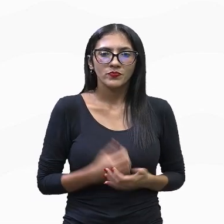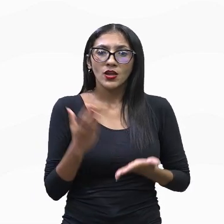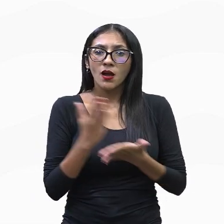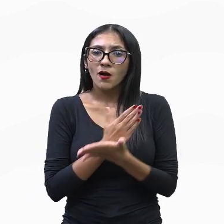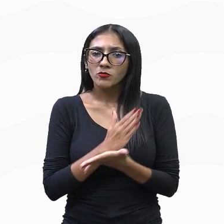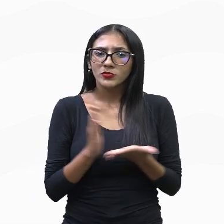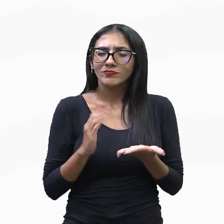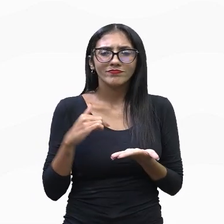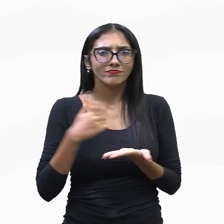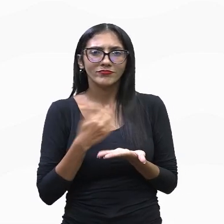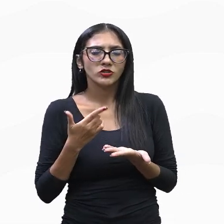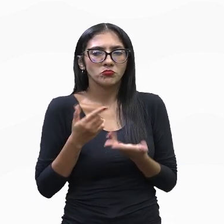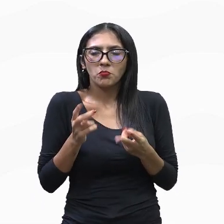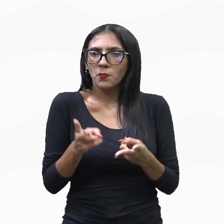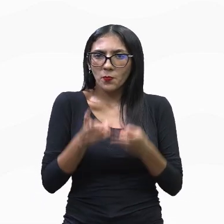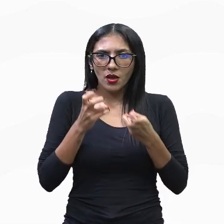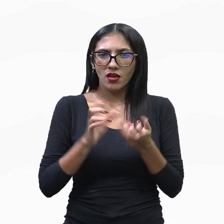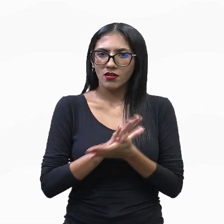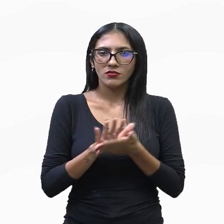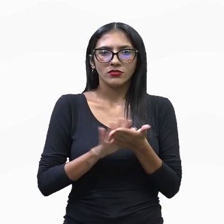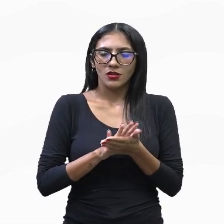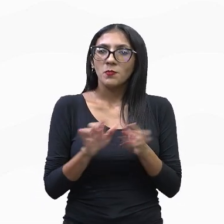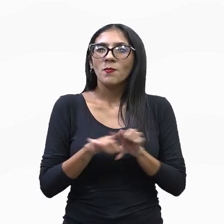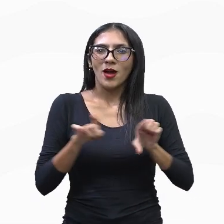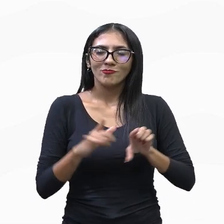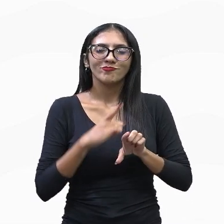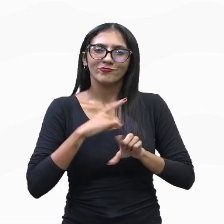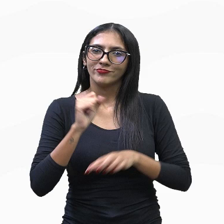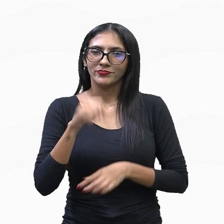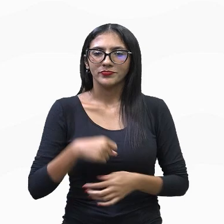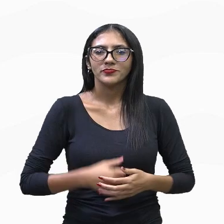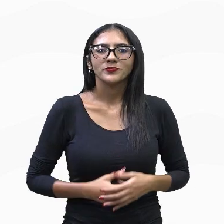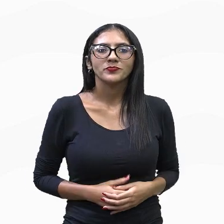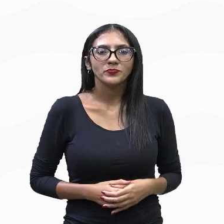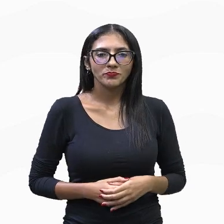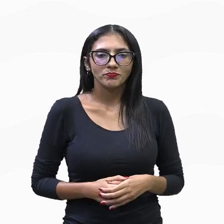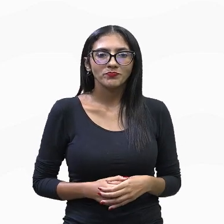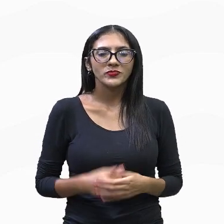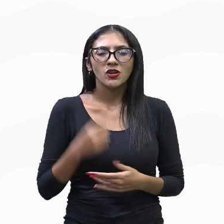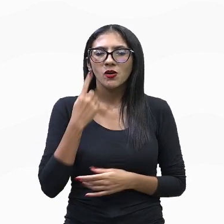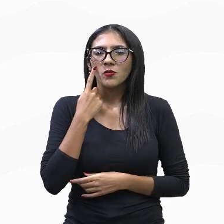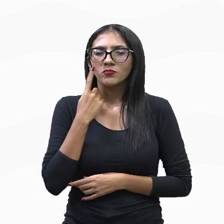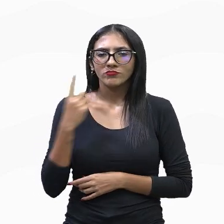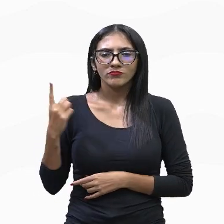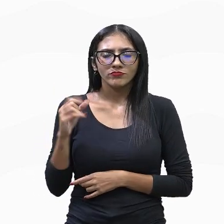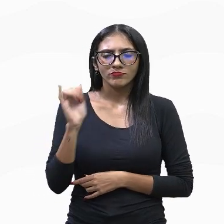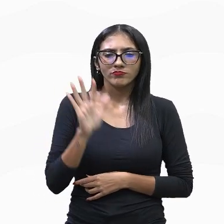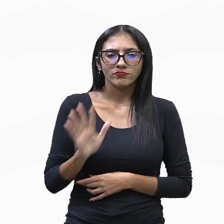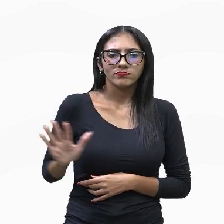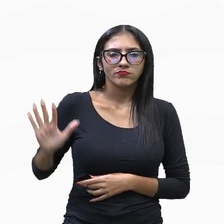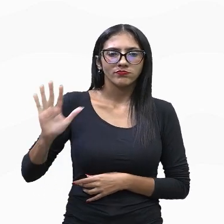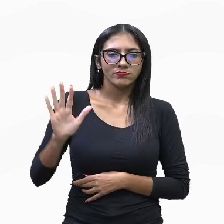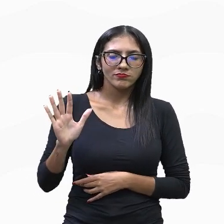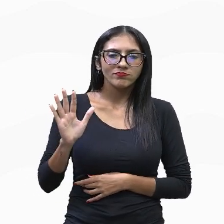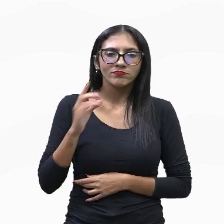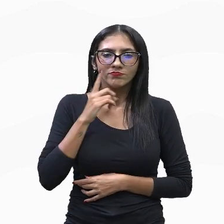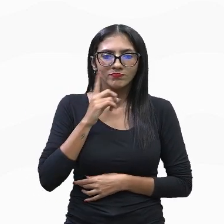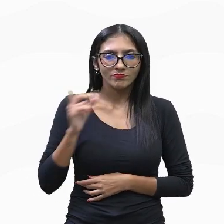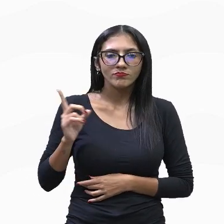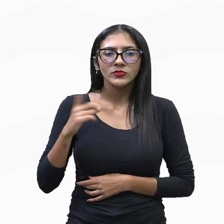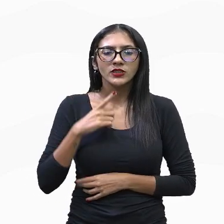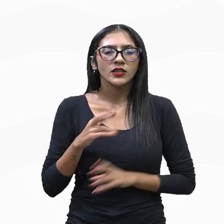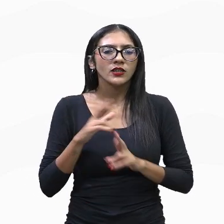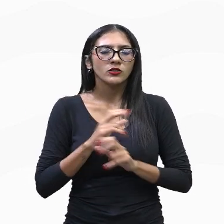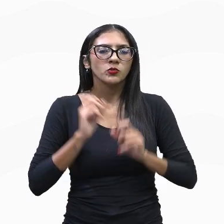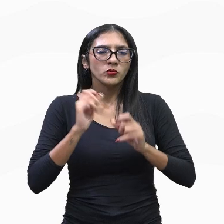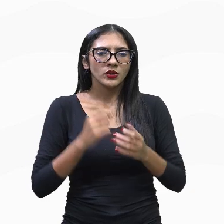quase imperceptível, mas eles estão lá. Vejam aí os braços levantando, né? Querem o quê?